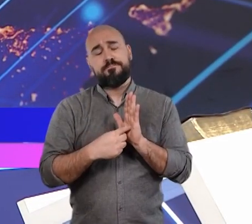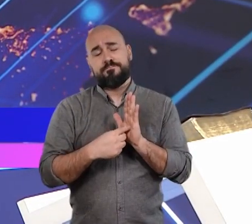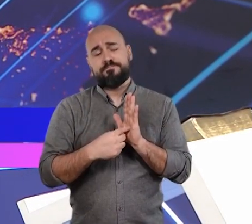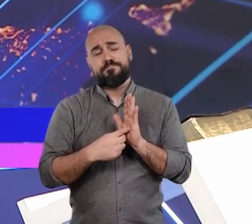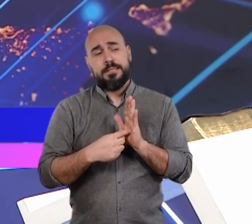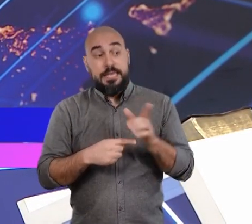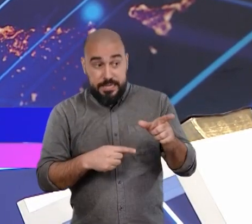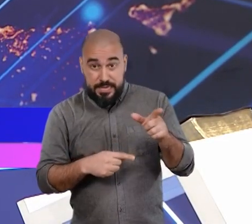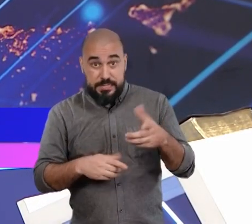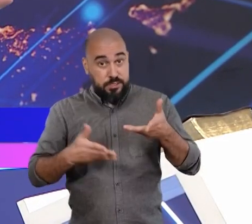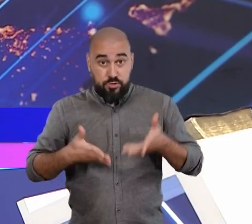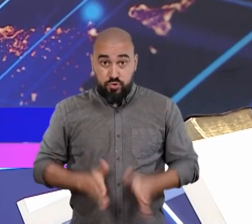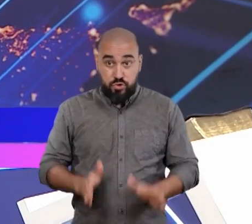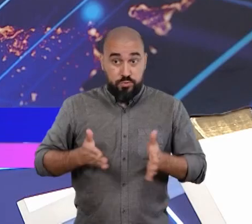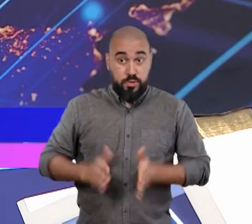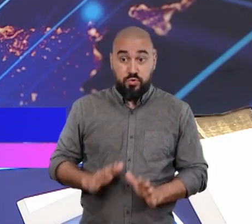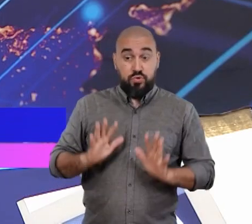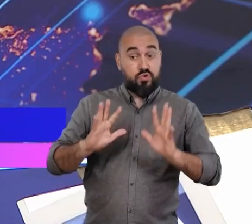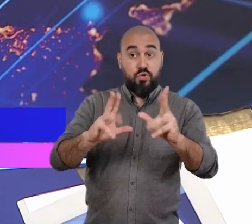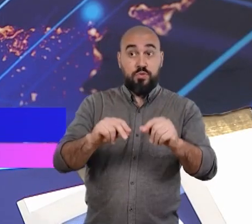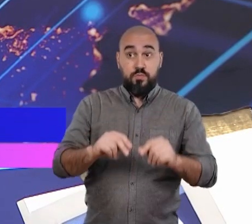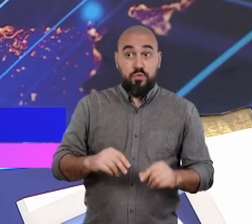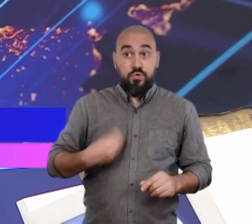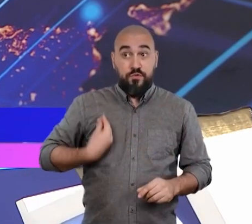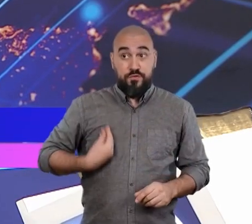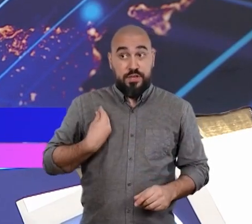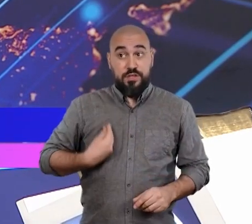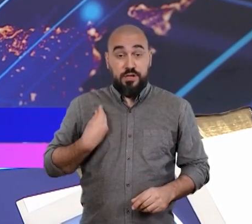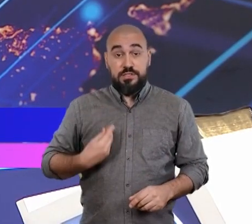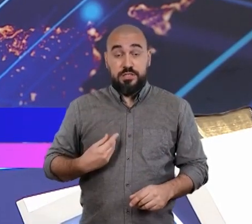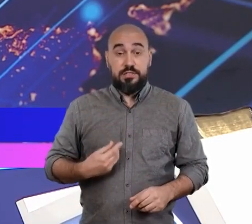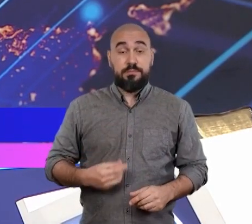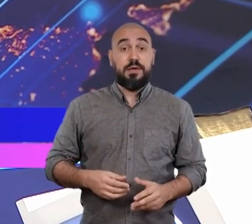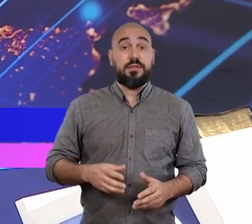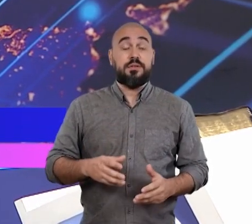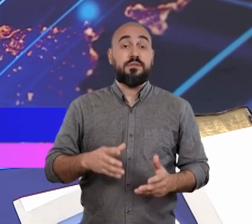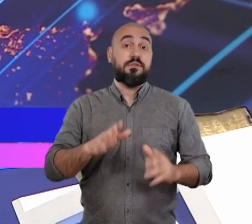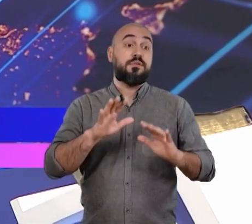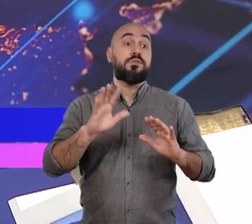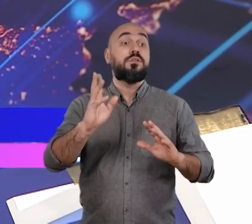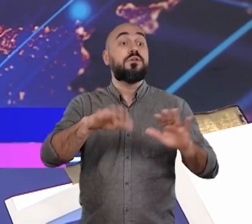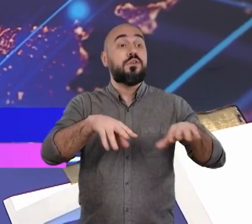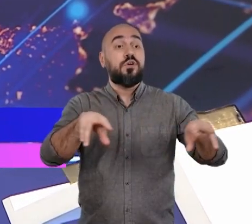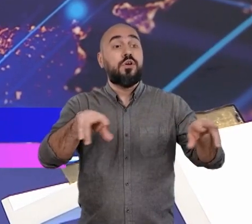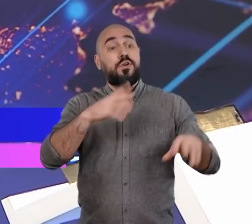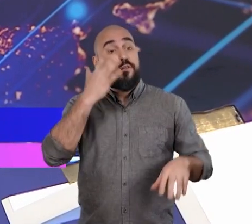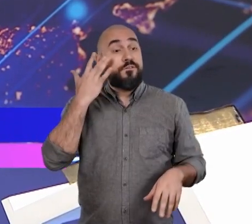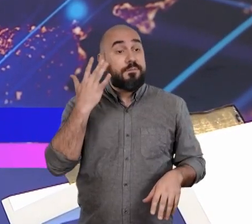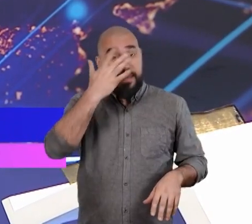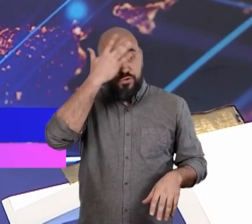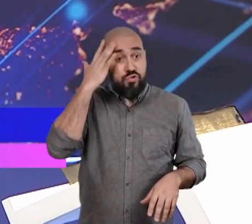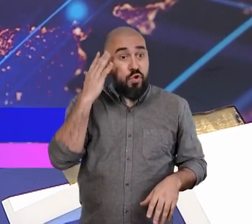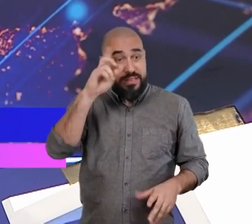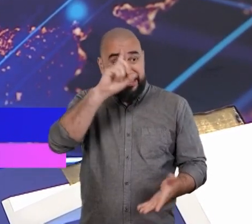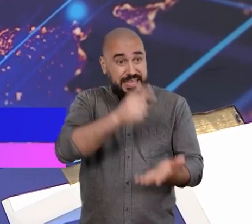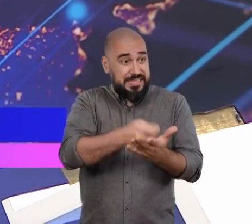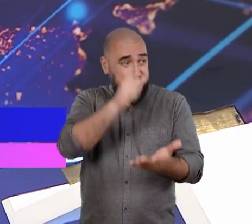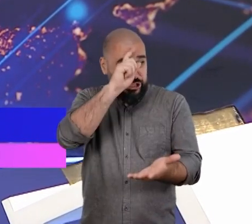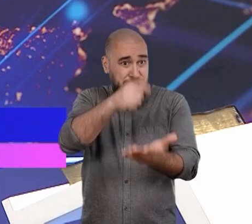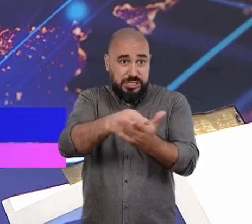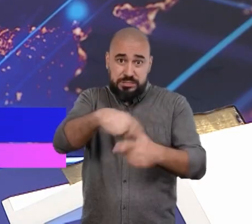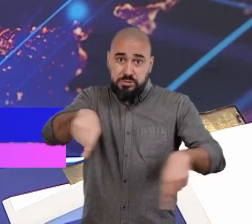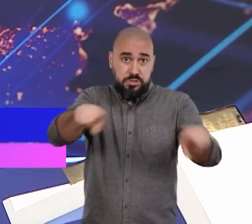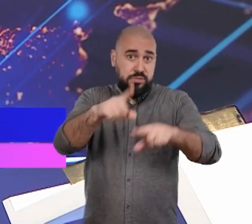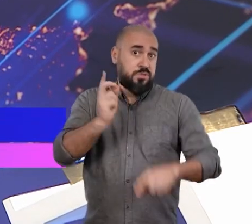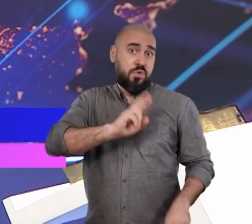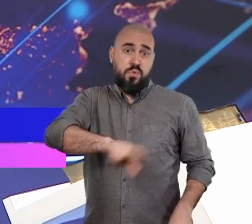carnal, que todos nós passamos, é um nascimento que não envolve a sua escolha nem a sua decisão. Você não pediu para